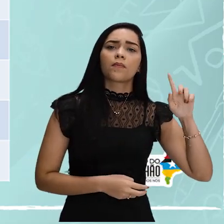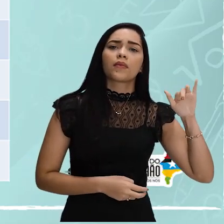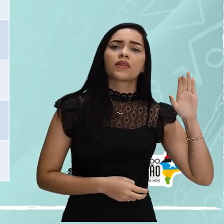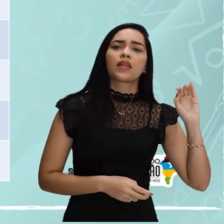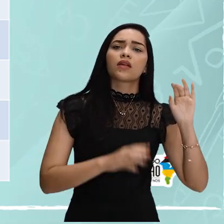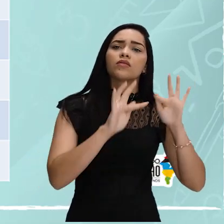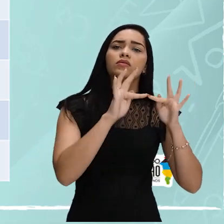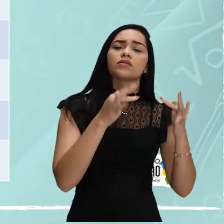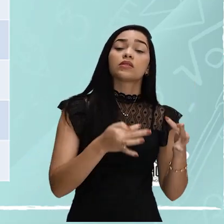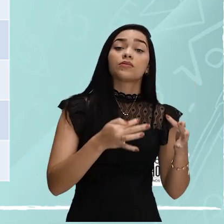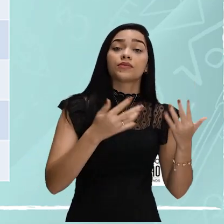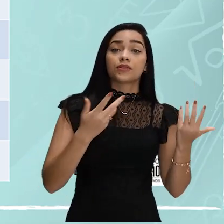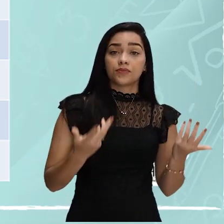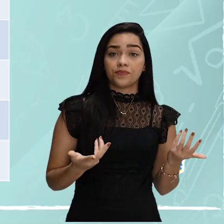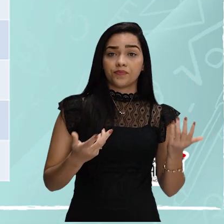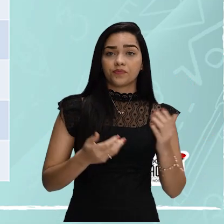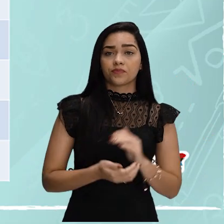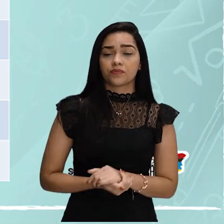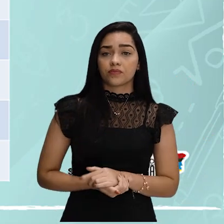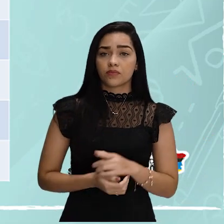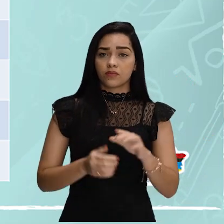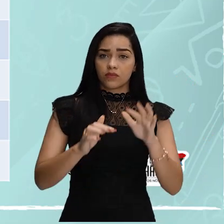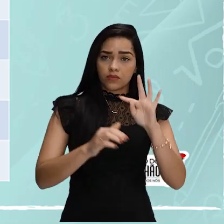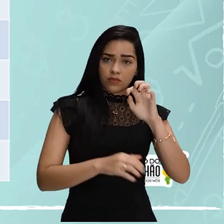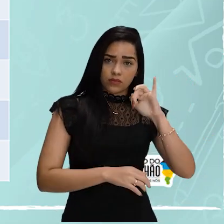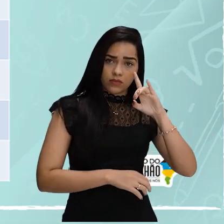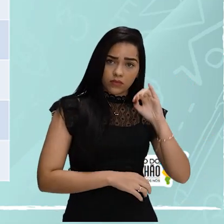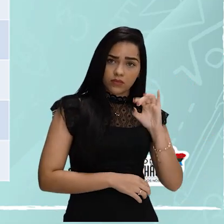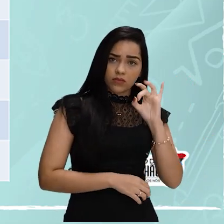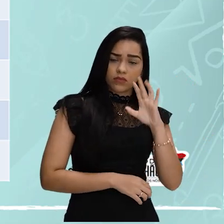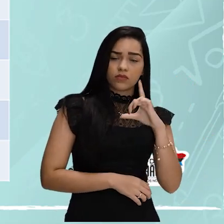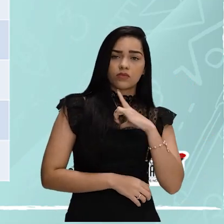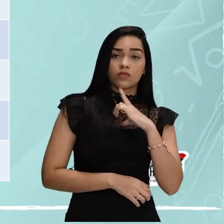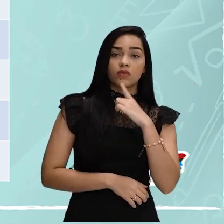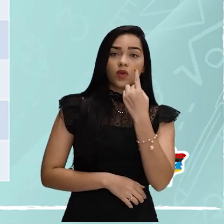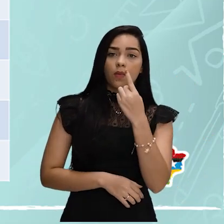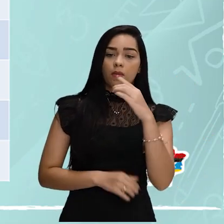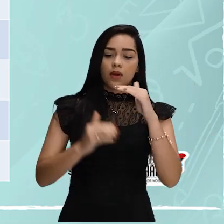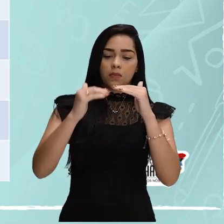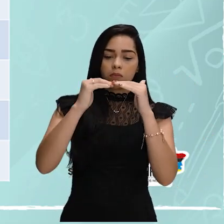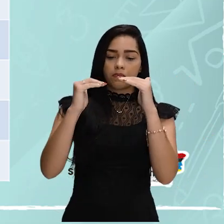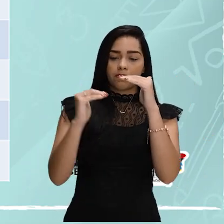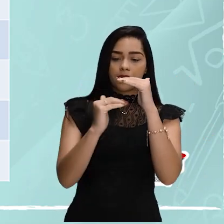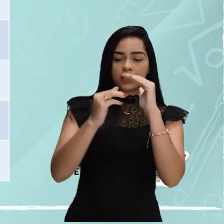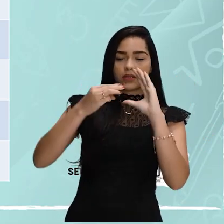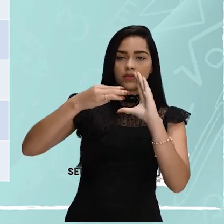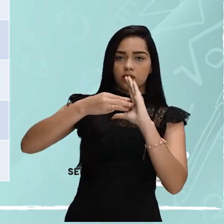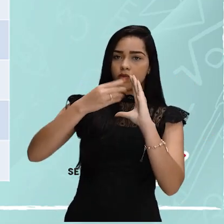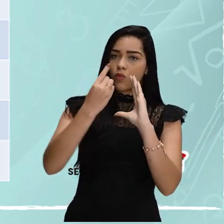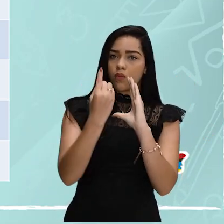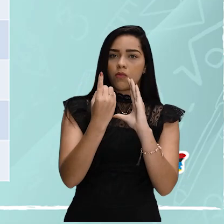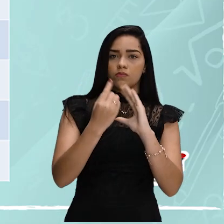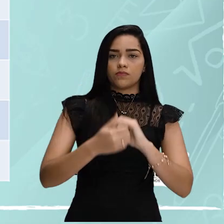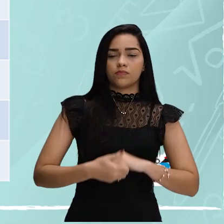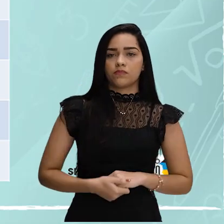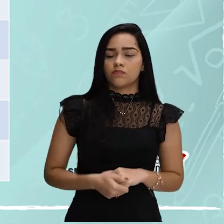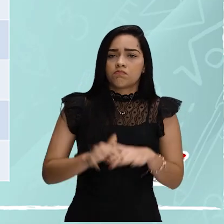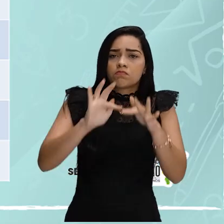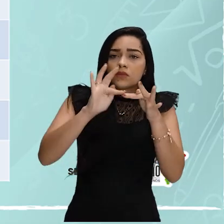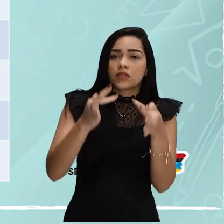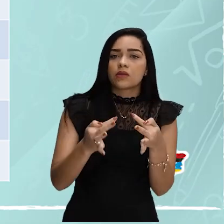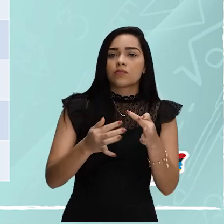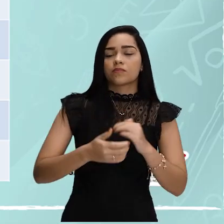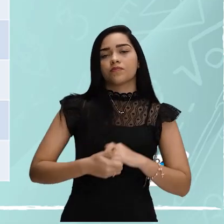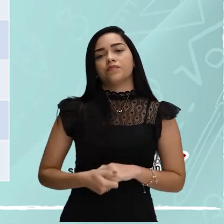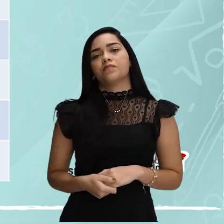termo simples quer dizer que o tecido só tem uma única camada de célula. Só uma camada. É